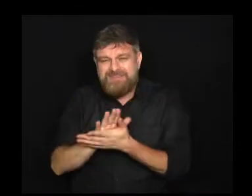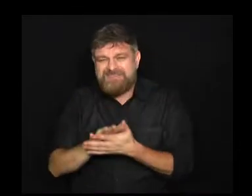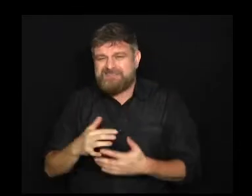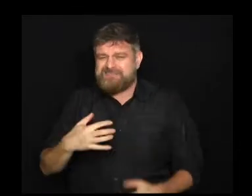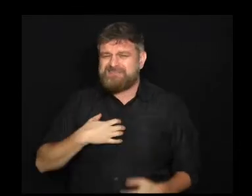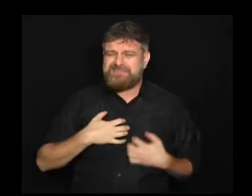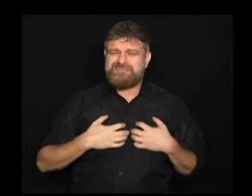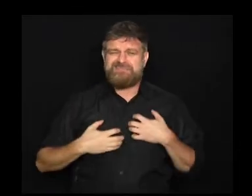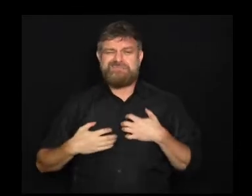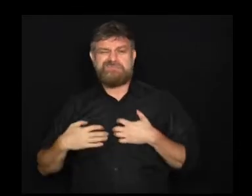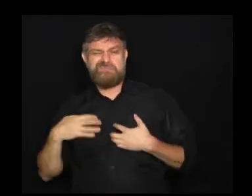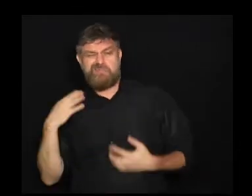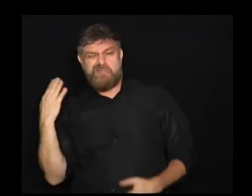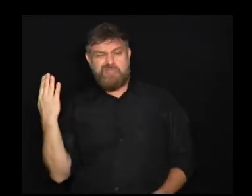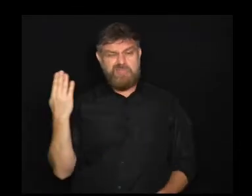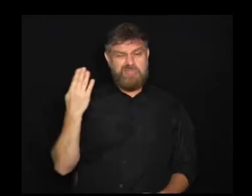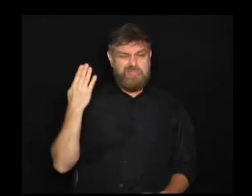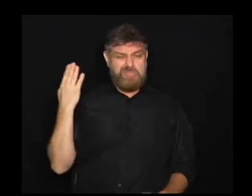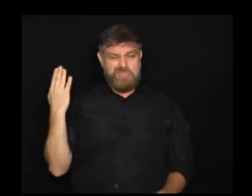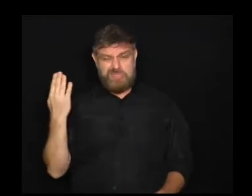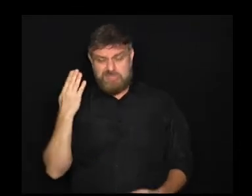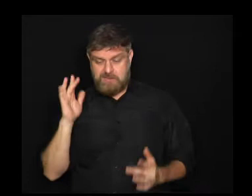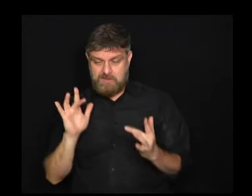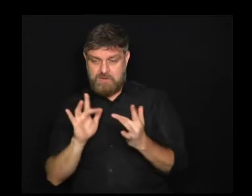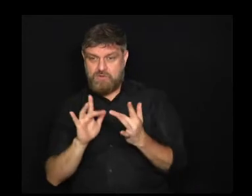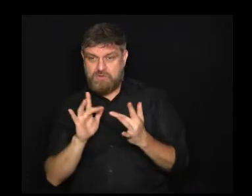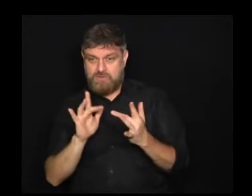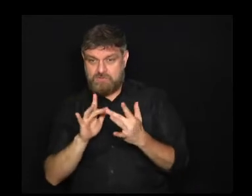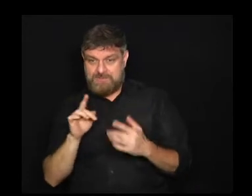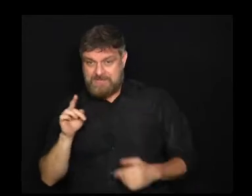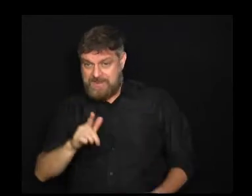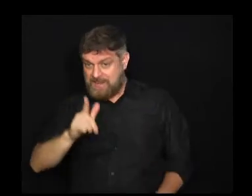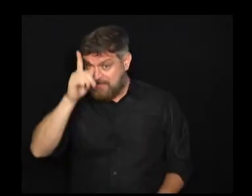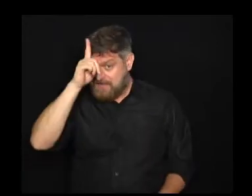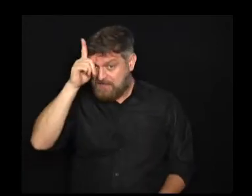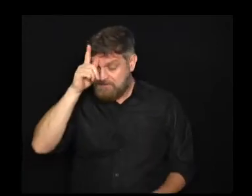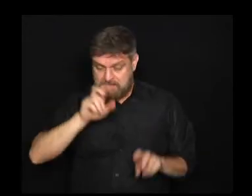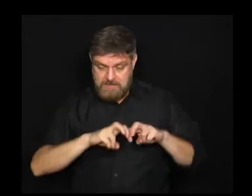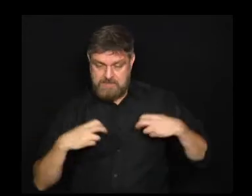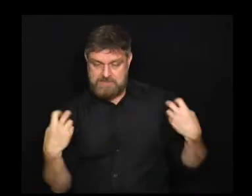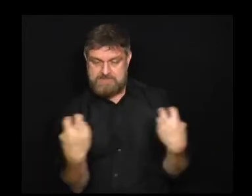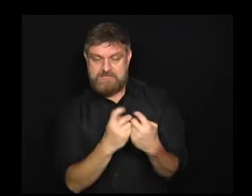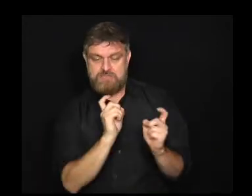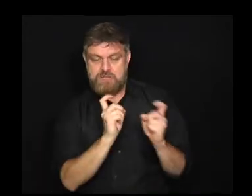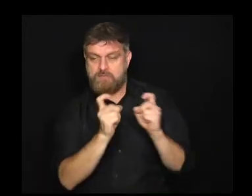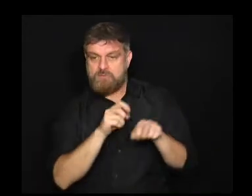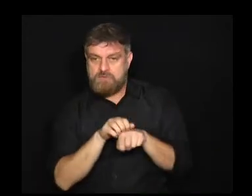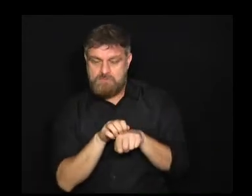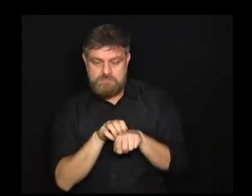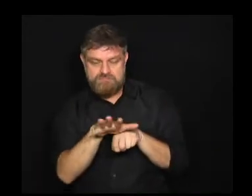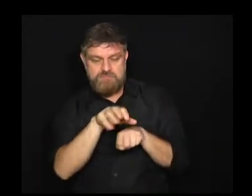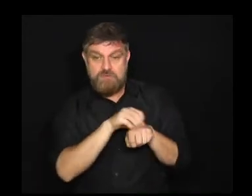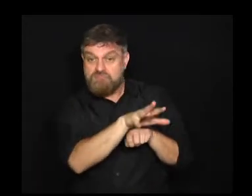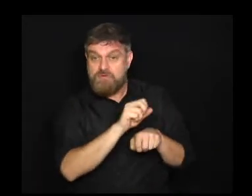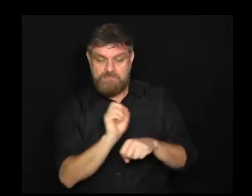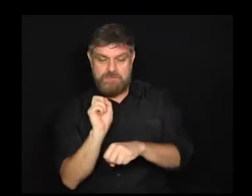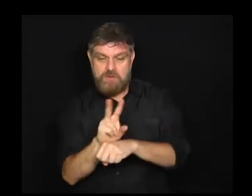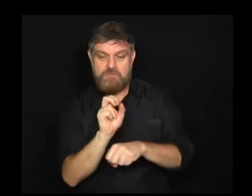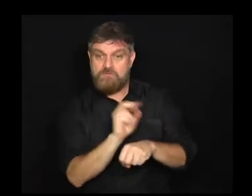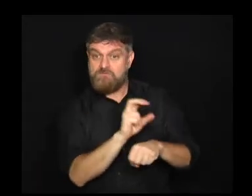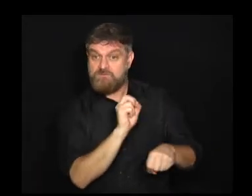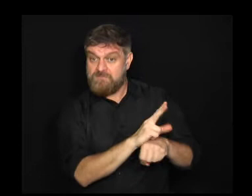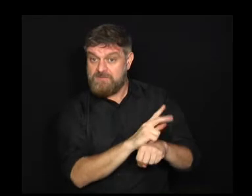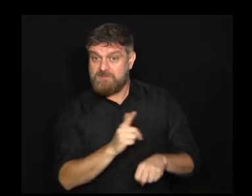mal-estar e tudo, e ela transmitiu para as pessoas que estiveram com ela numa reunião, demonstrando aí que é um vírus, tem uma capacidade